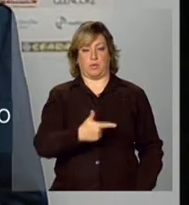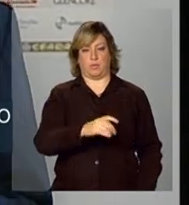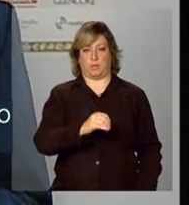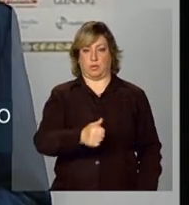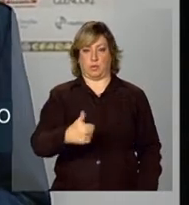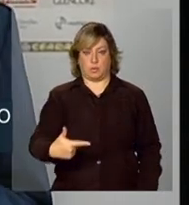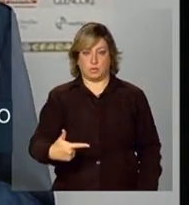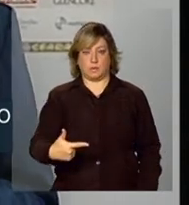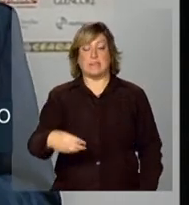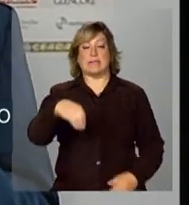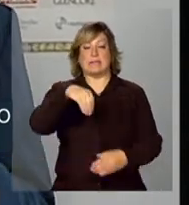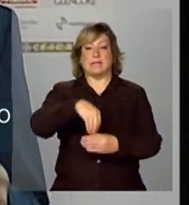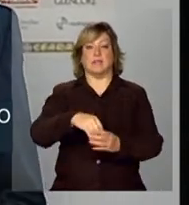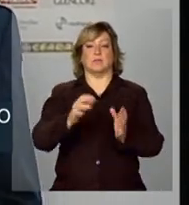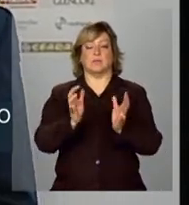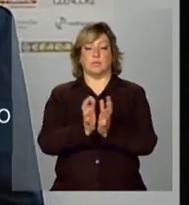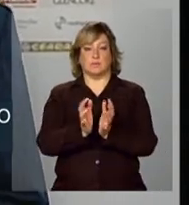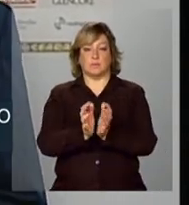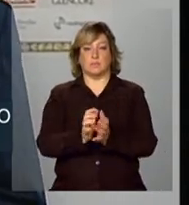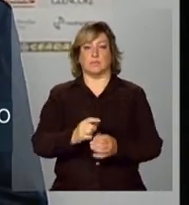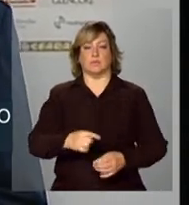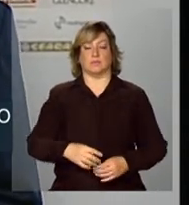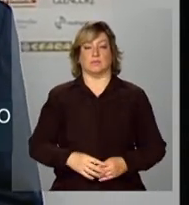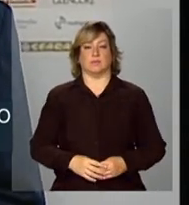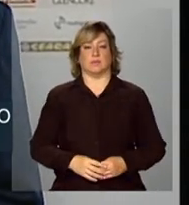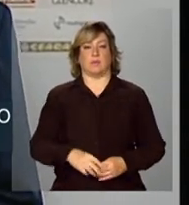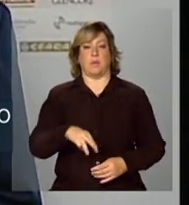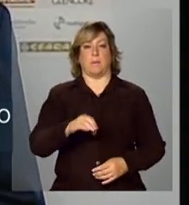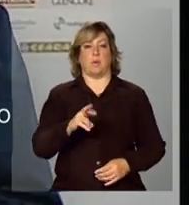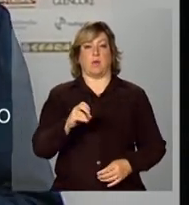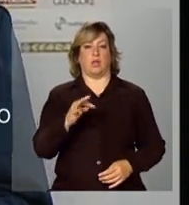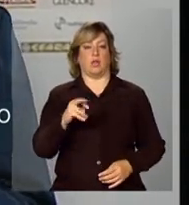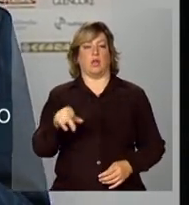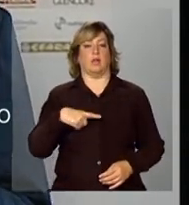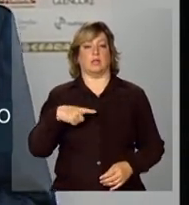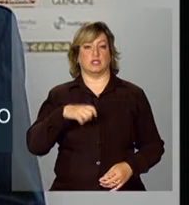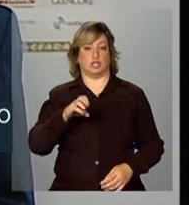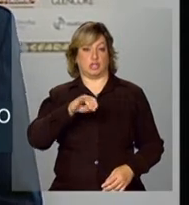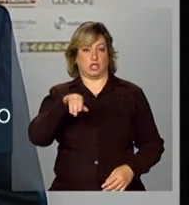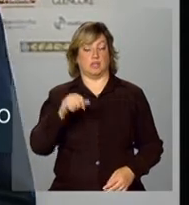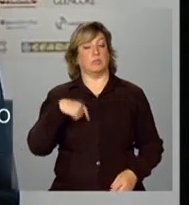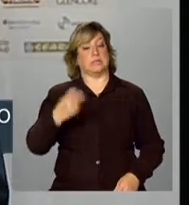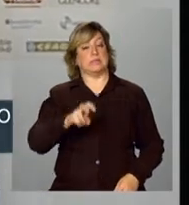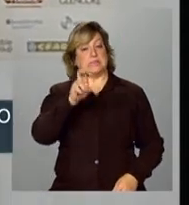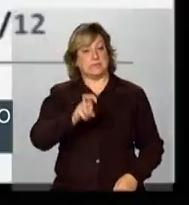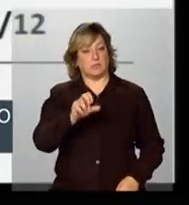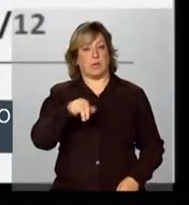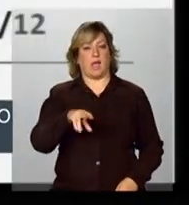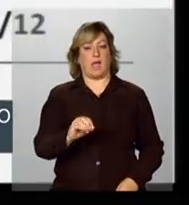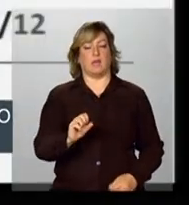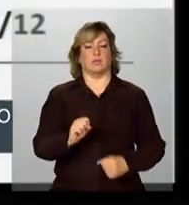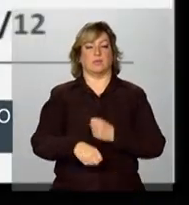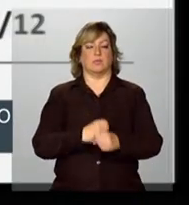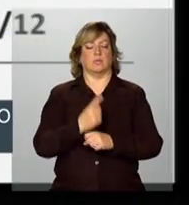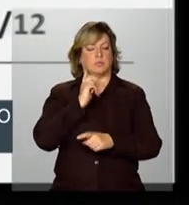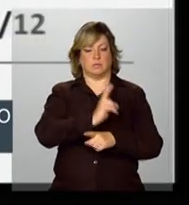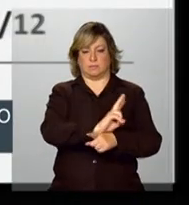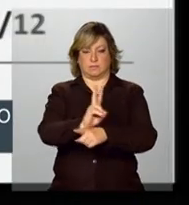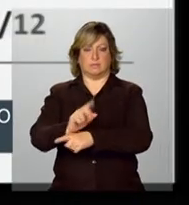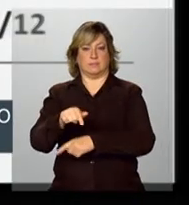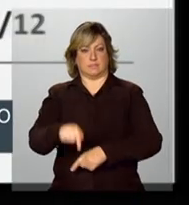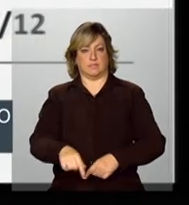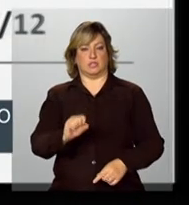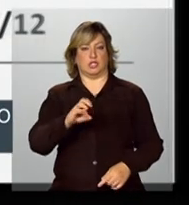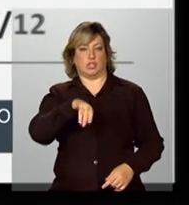2011-2012, dentro do contexto da moratória da soja, dentro do contexto do 5º ano da moratória da soja.